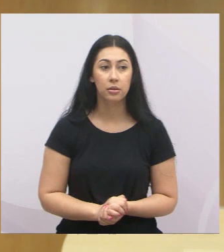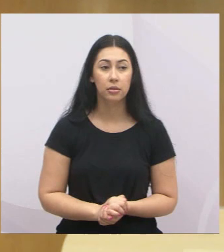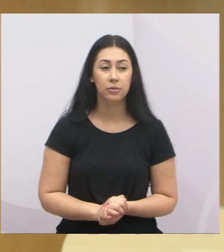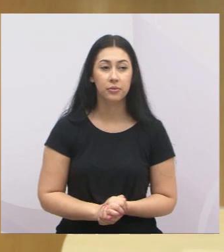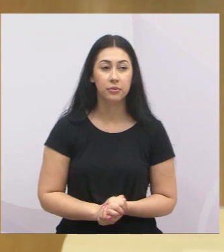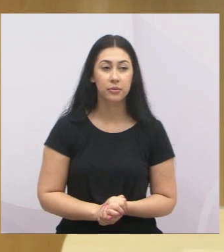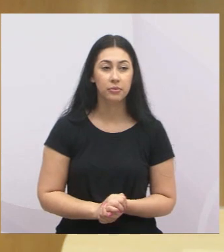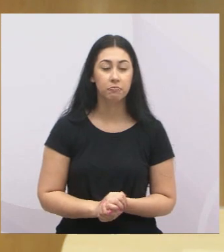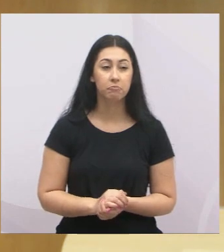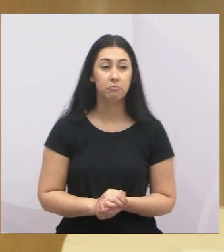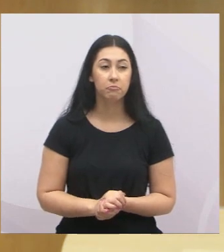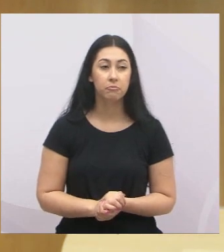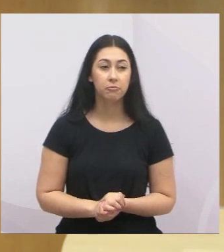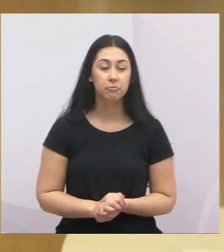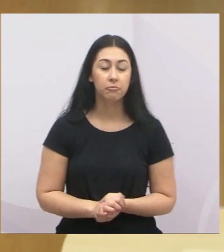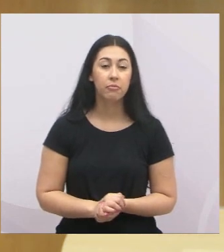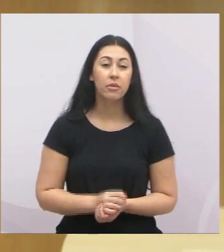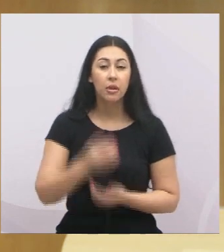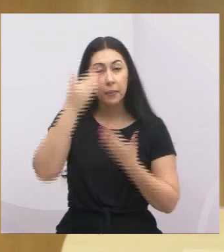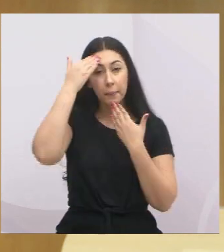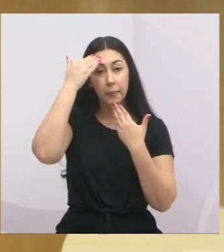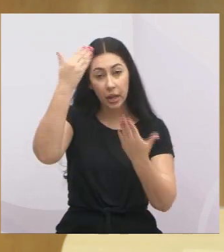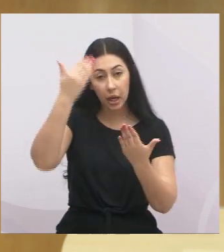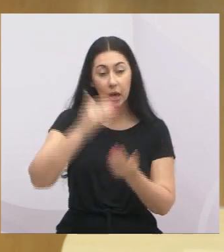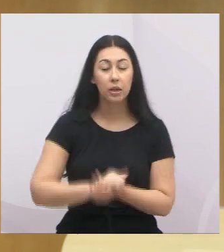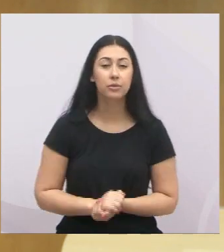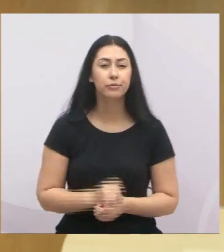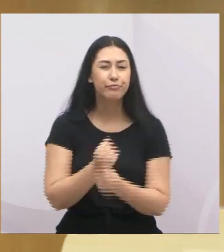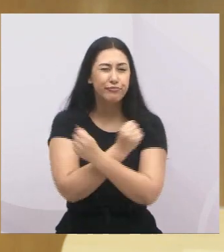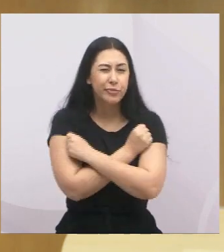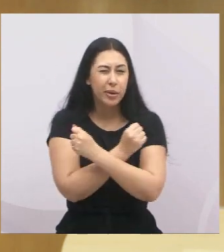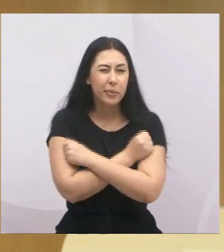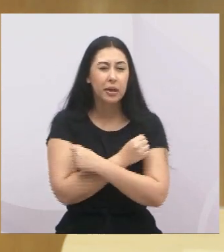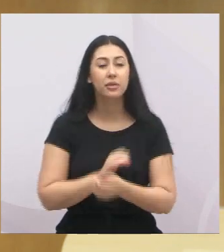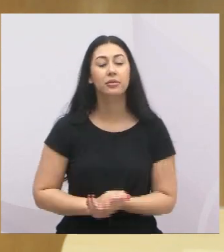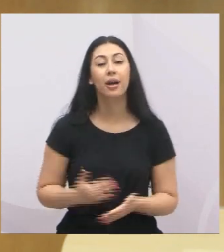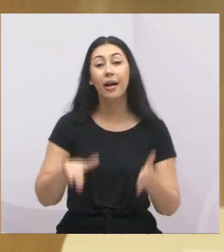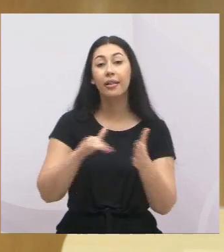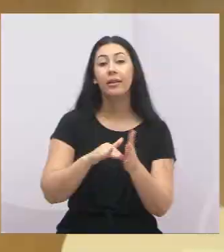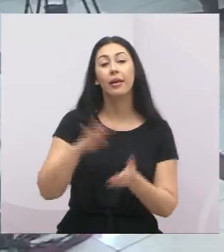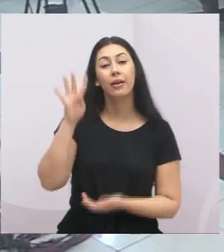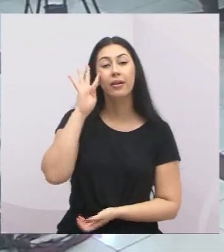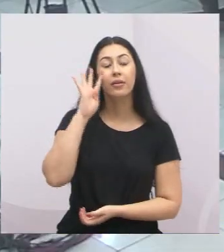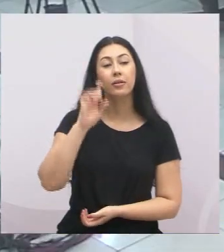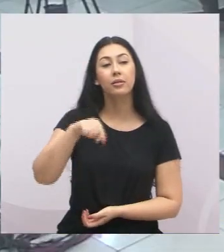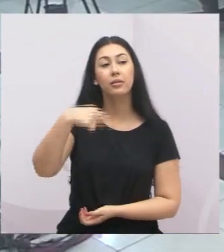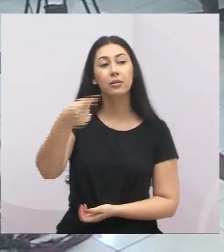são. Mas fica aí. Gente, muito obrigado a todos, um grande abraço e até a próxima quarta-feira.